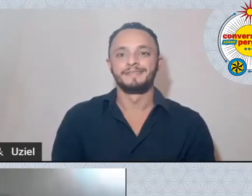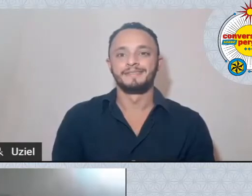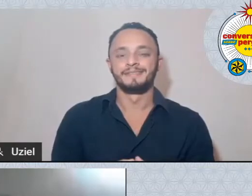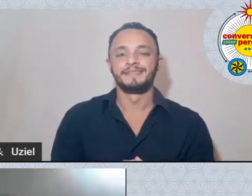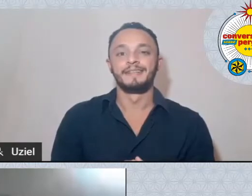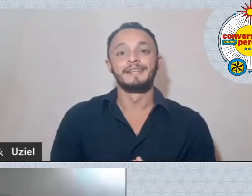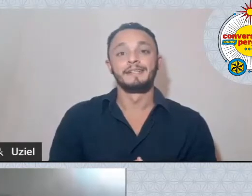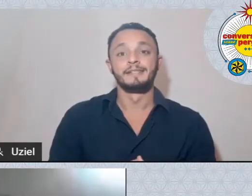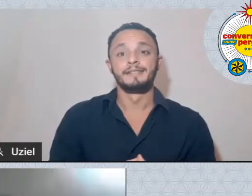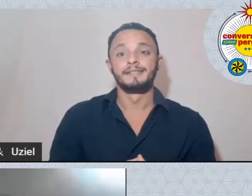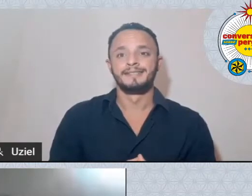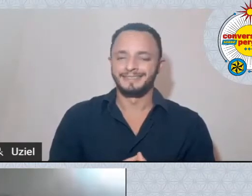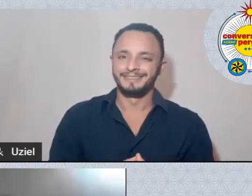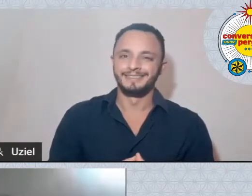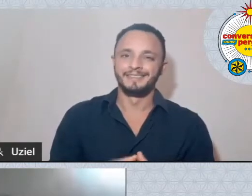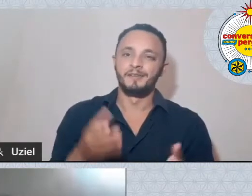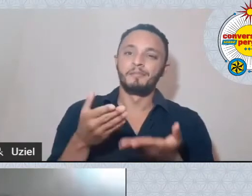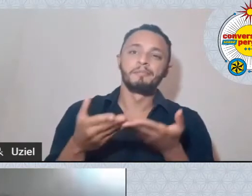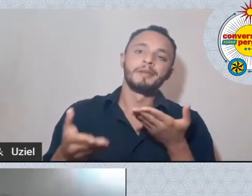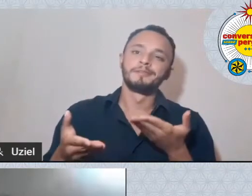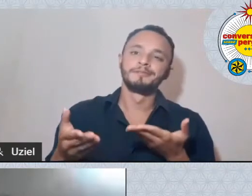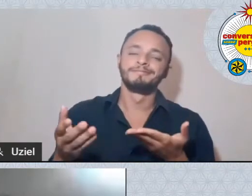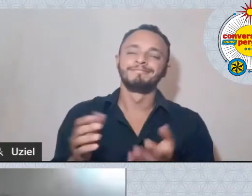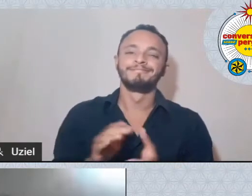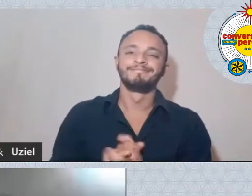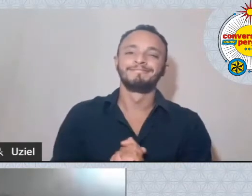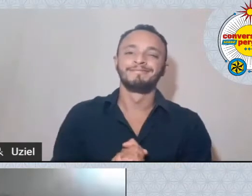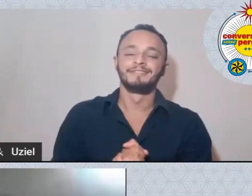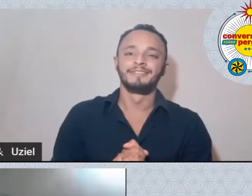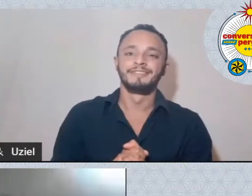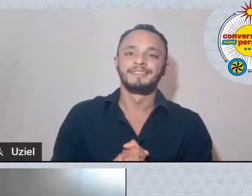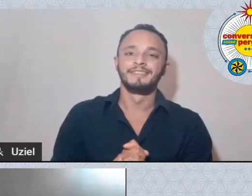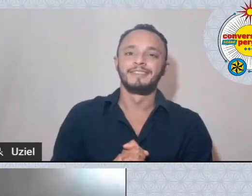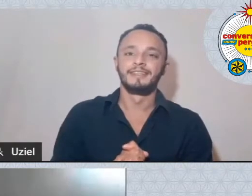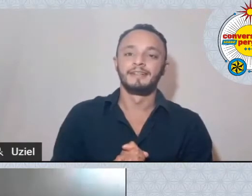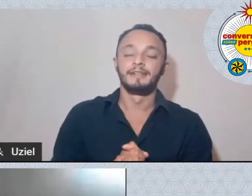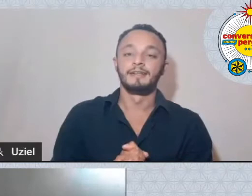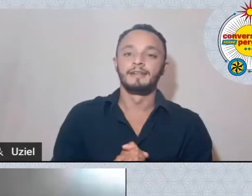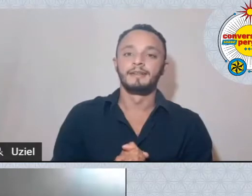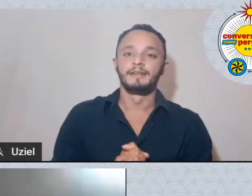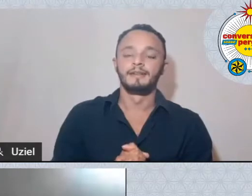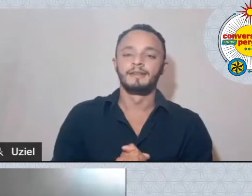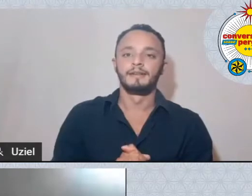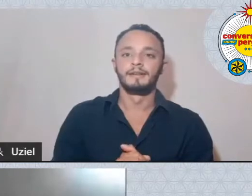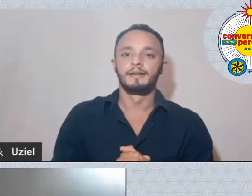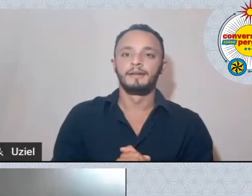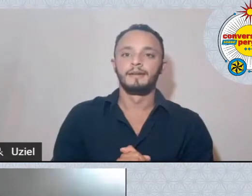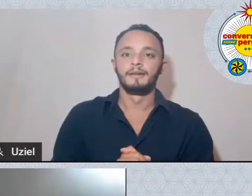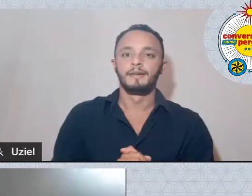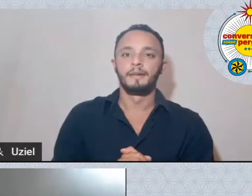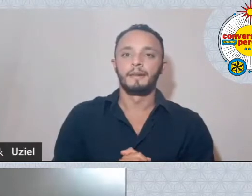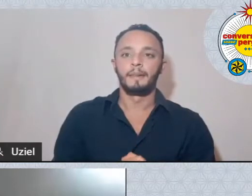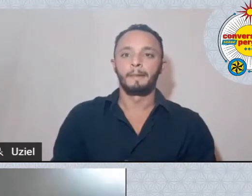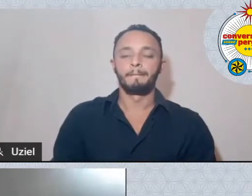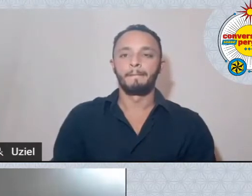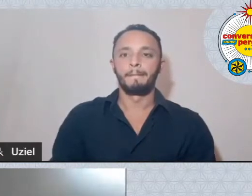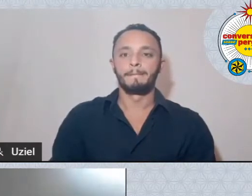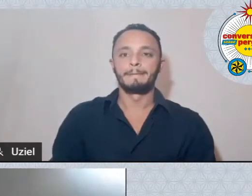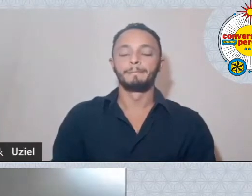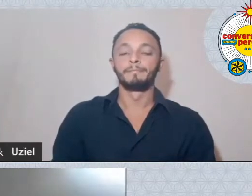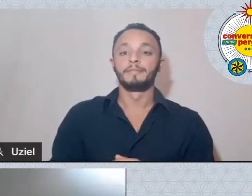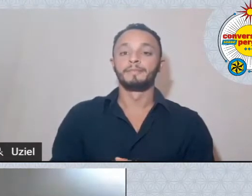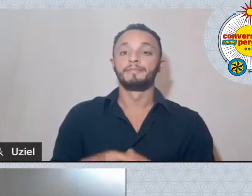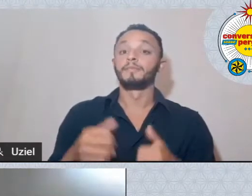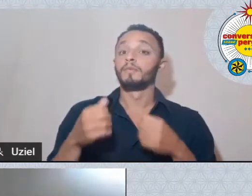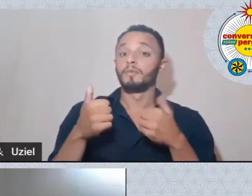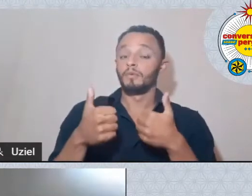Acho que te perdemos de novo. Então, eu estava basicamente falando sobre a história que a gente tem que contar, né? A história, eu acho que ela é feita de